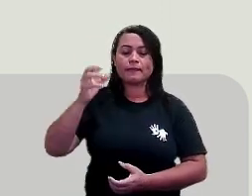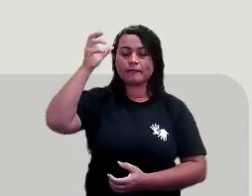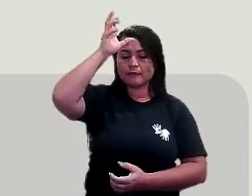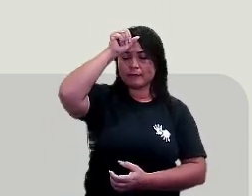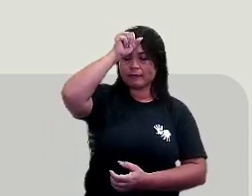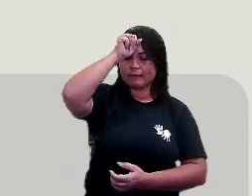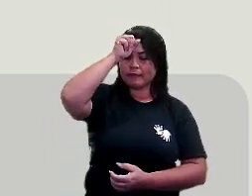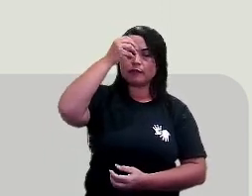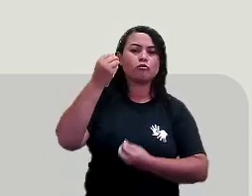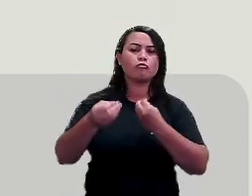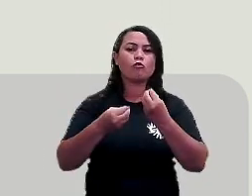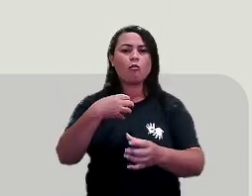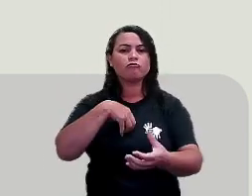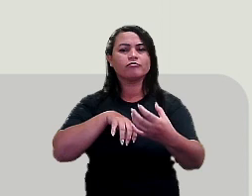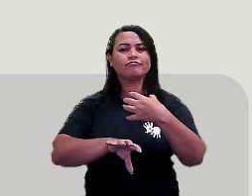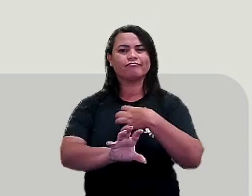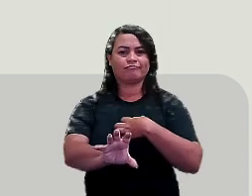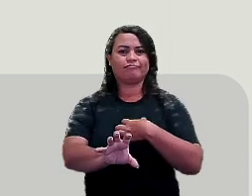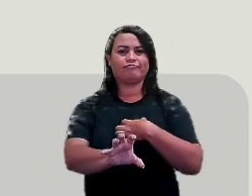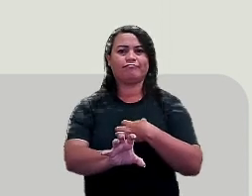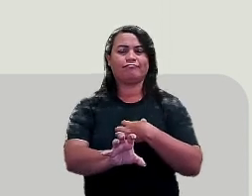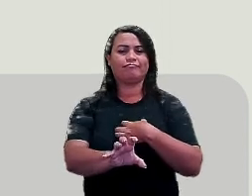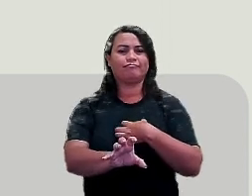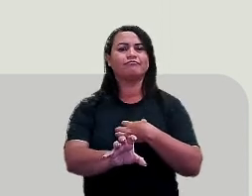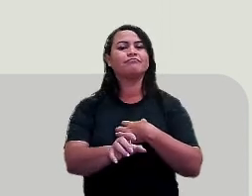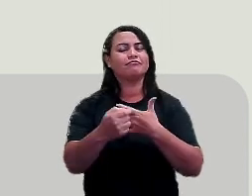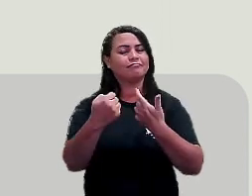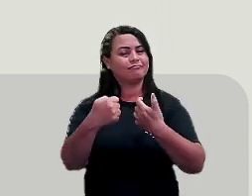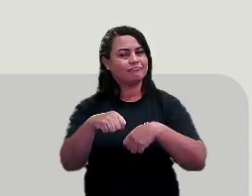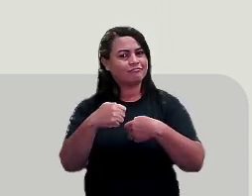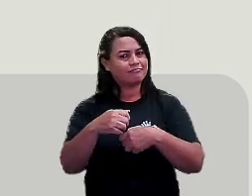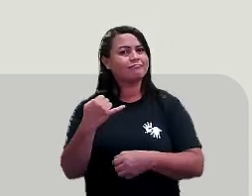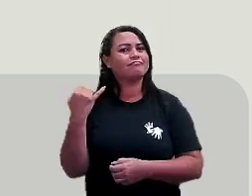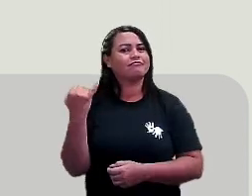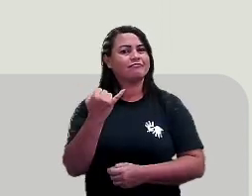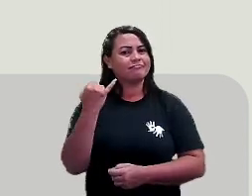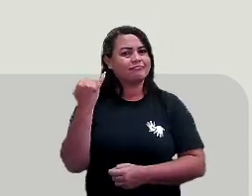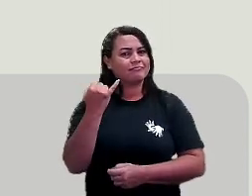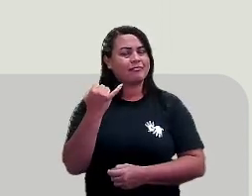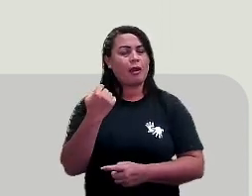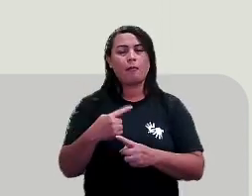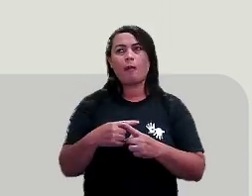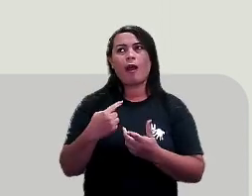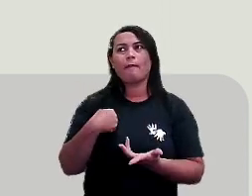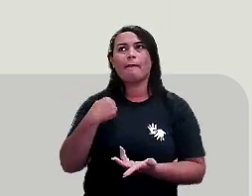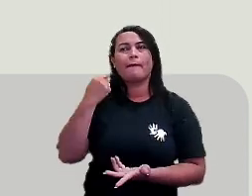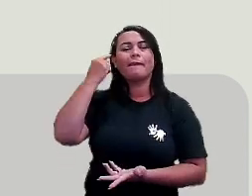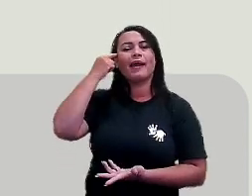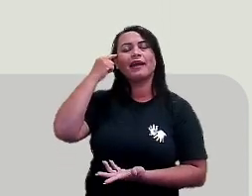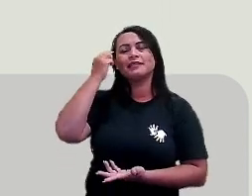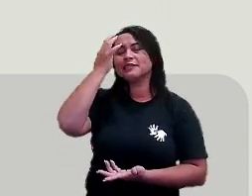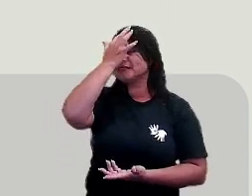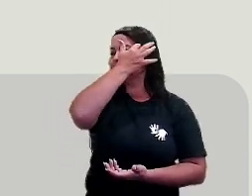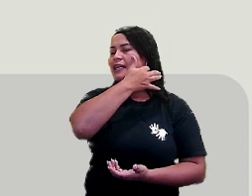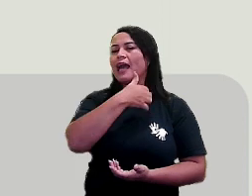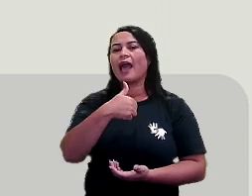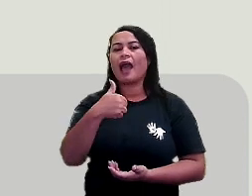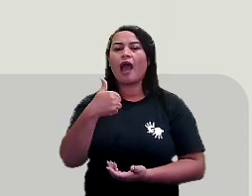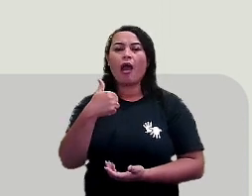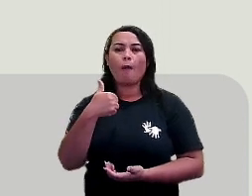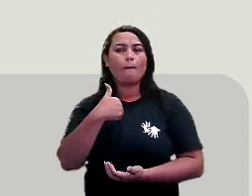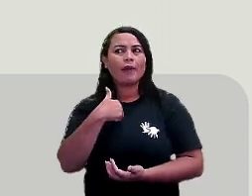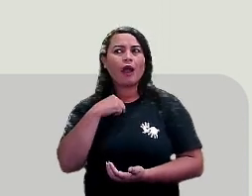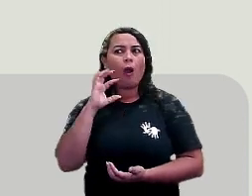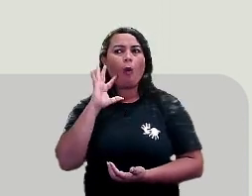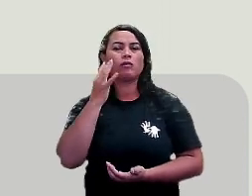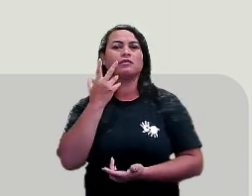Aprender a se colocar no lugar do outro, a ter empatia. Não é porque em você, não é porque ocorreu um episódio e você